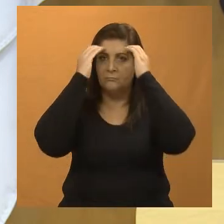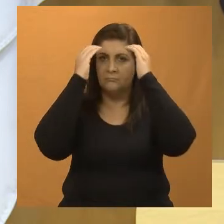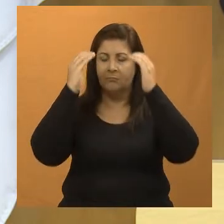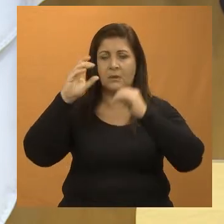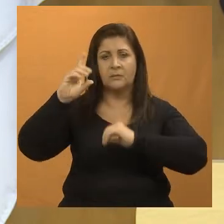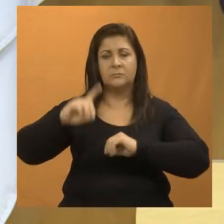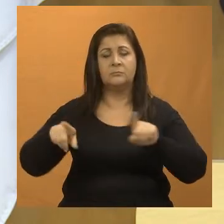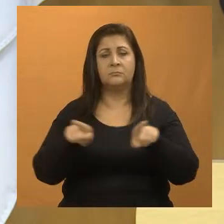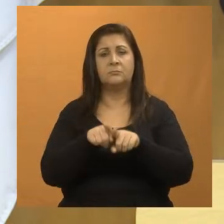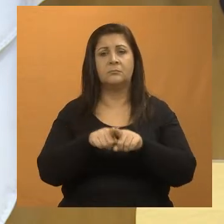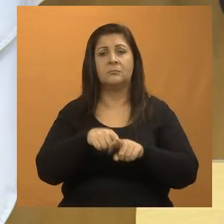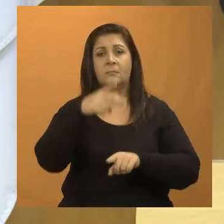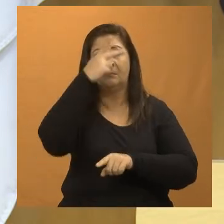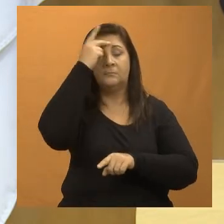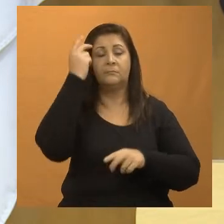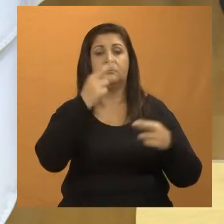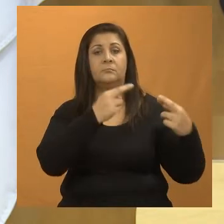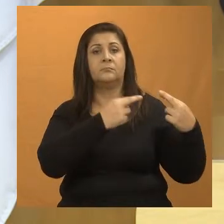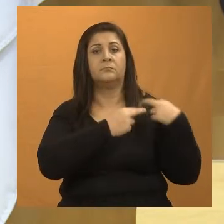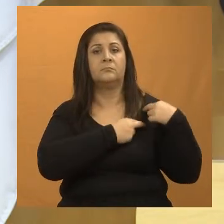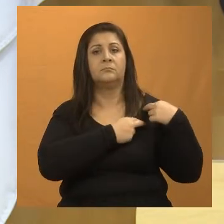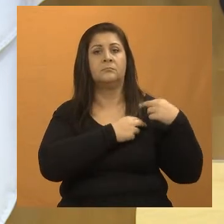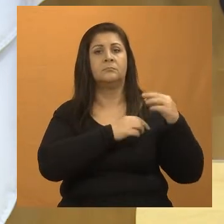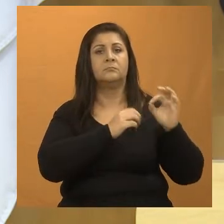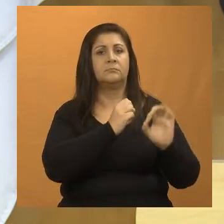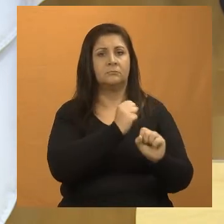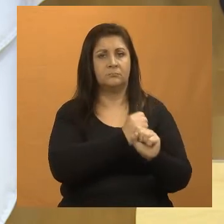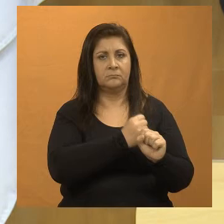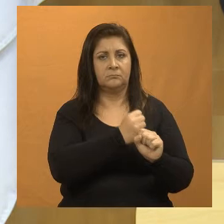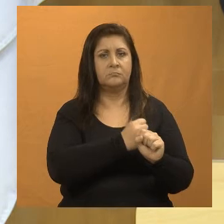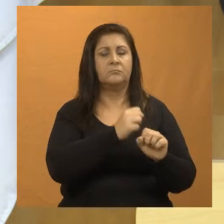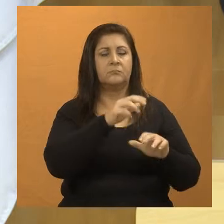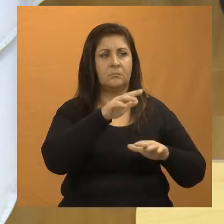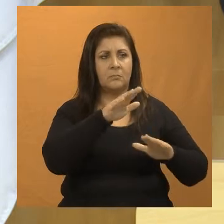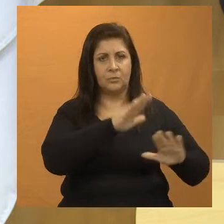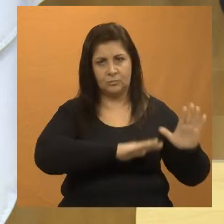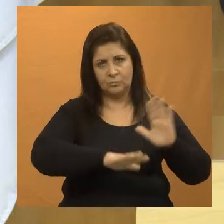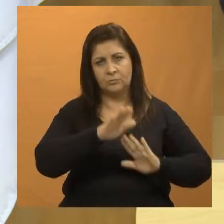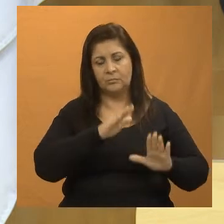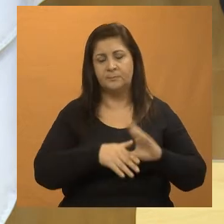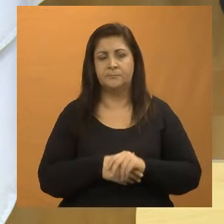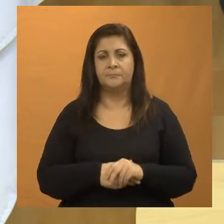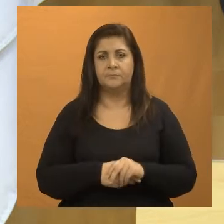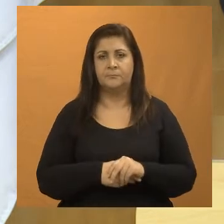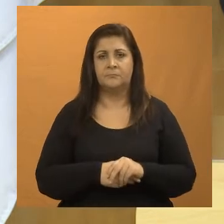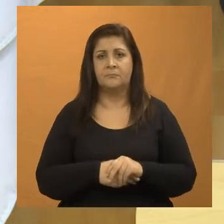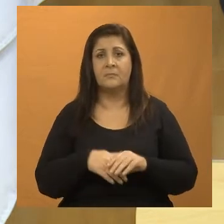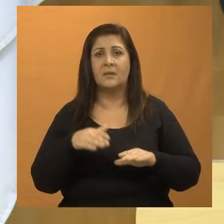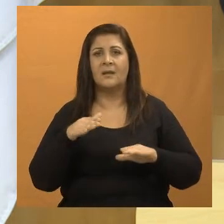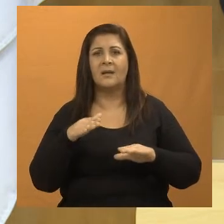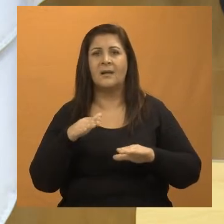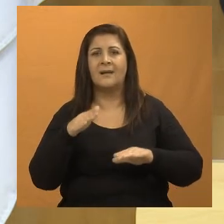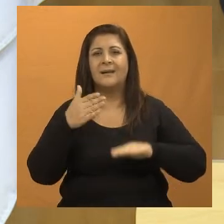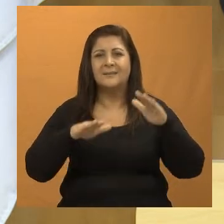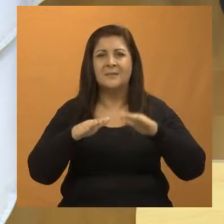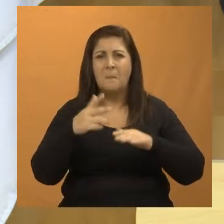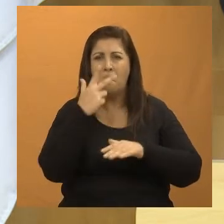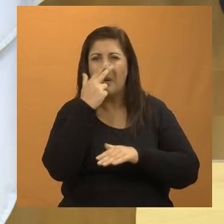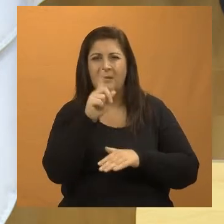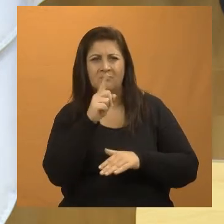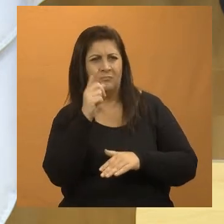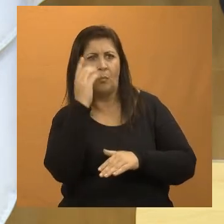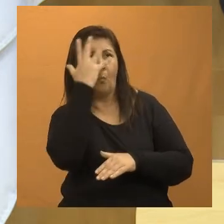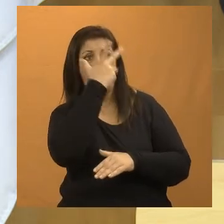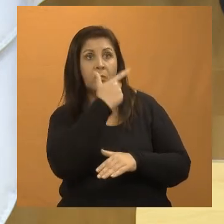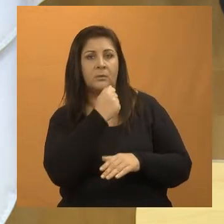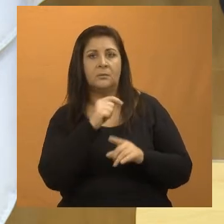pessoas responsáveis pela manutenção, fazendo assim com que muitas vezes não esteja bonito aos olhos de quem vê,